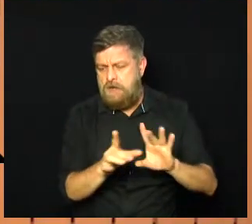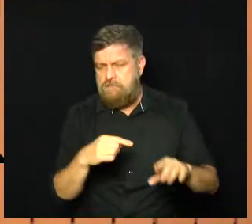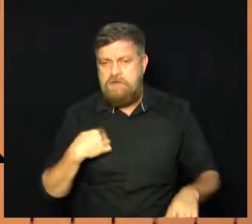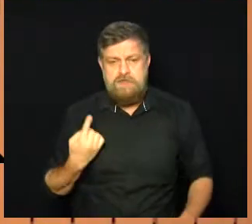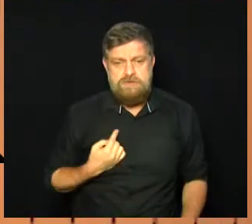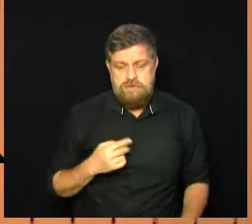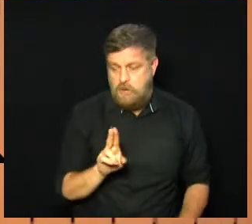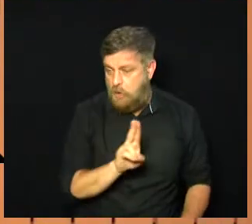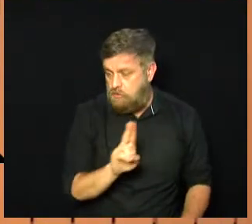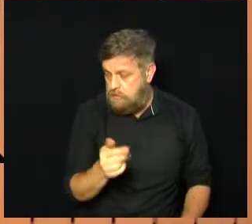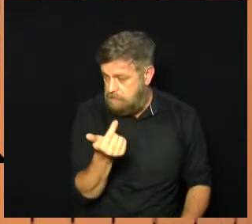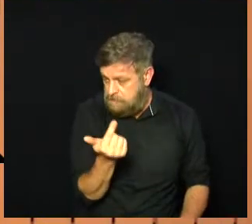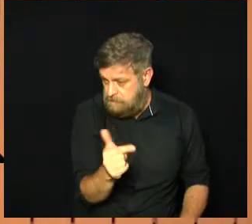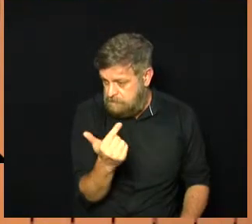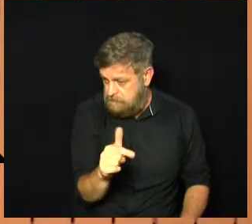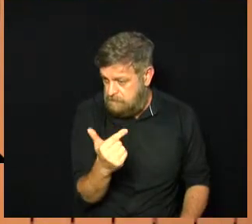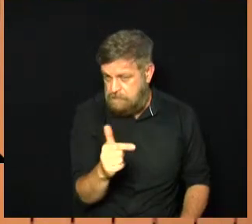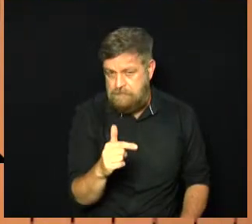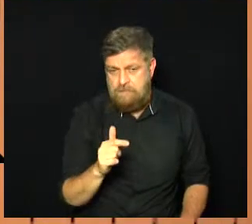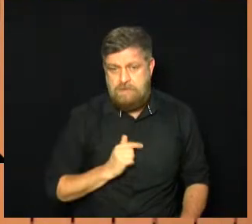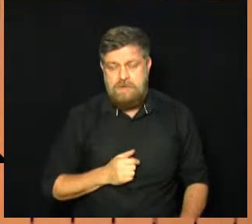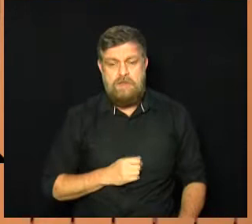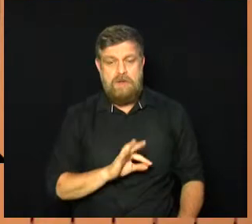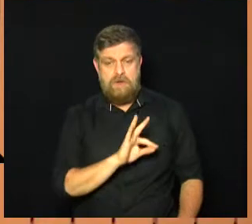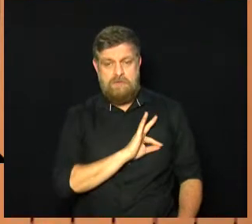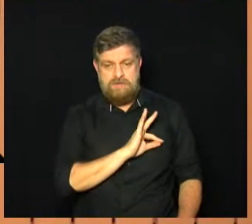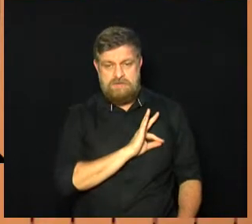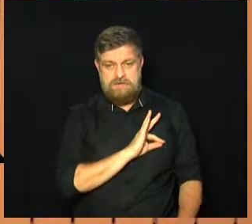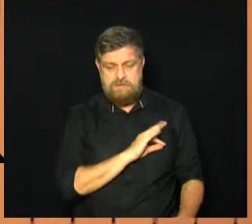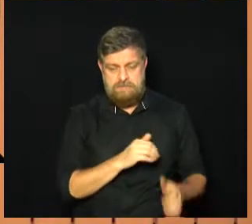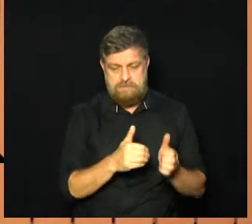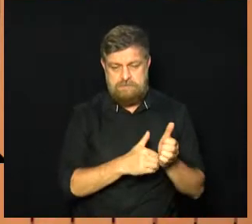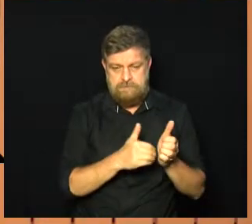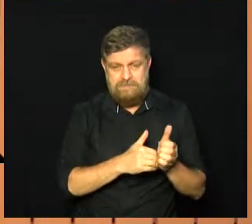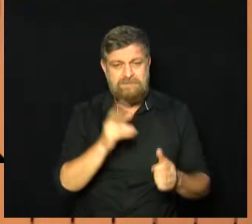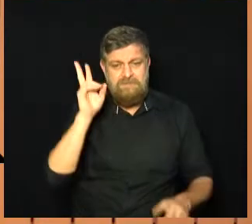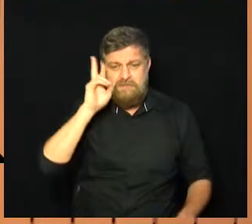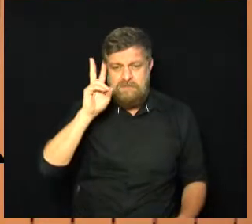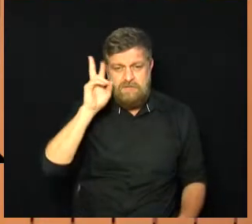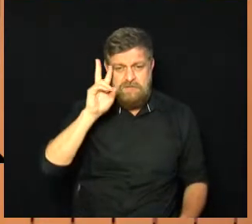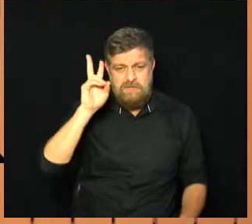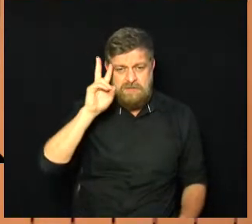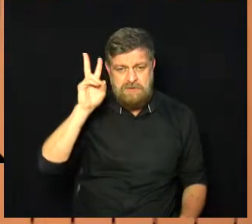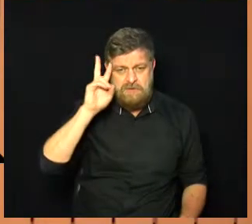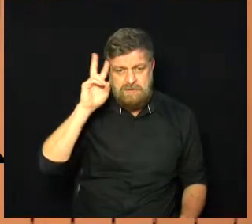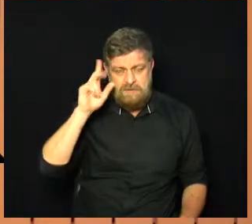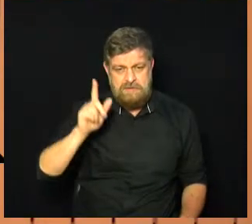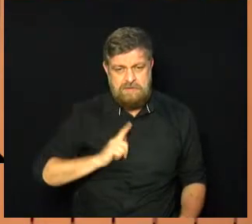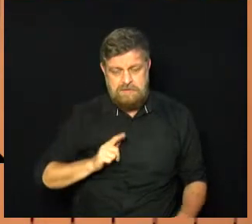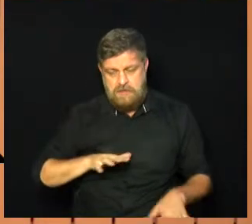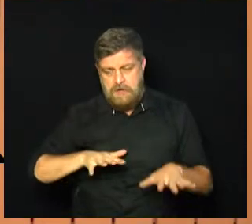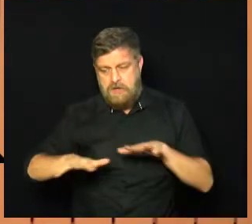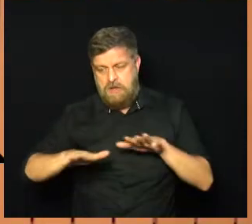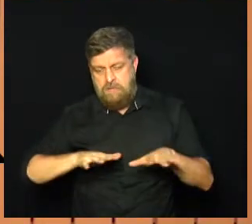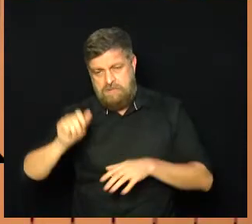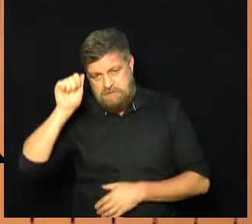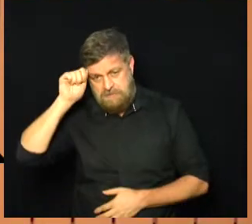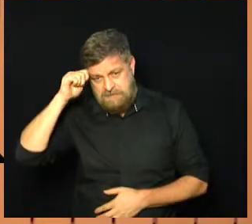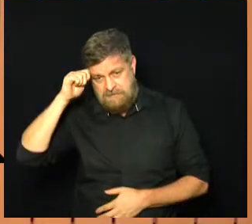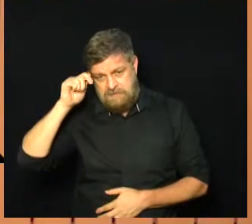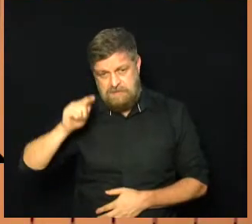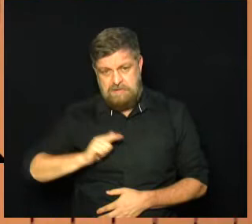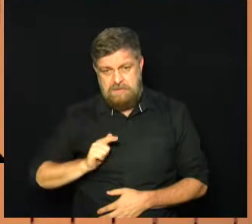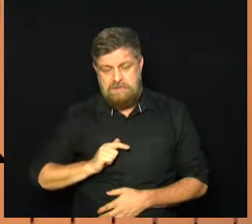dele citado, nem do policial, e a gente vê que a história, né, além dos movimentos negros, ela